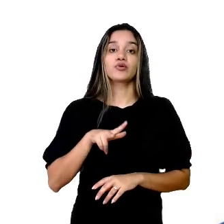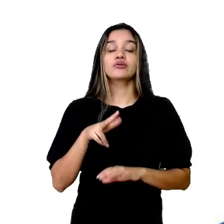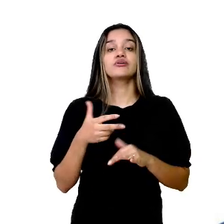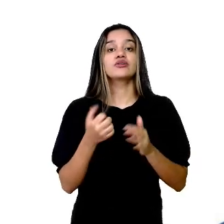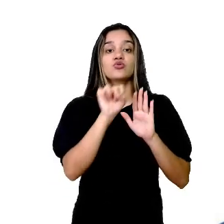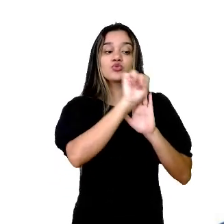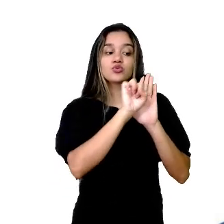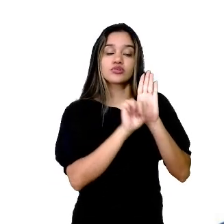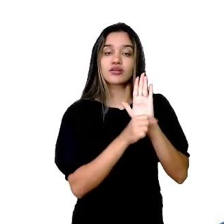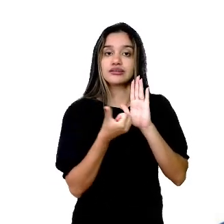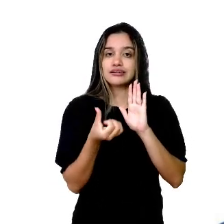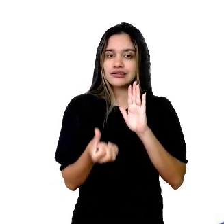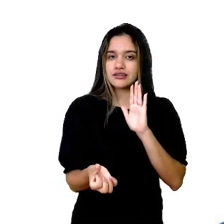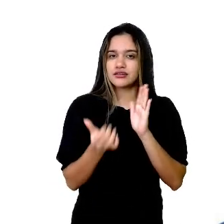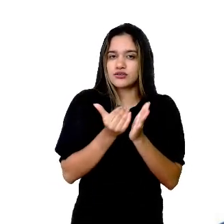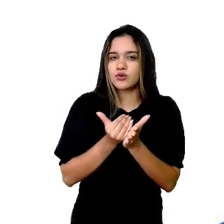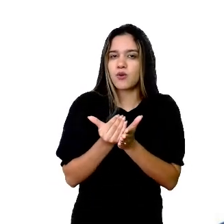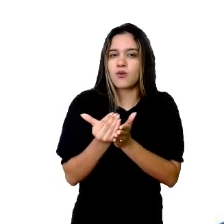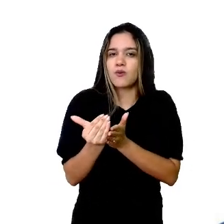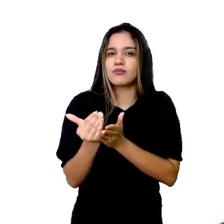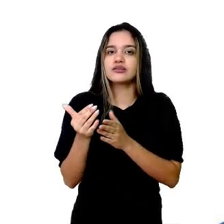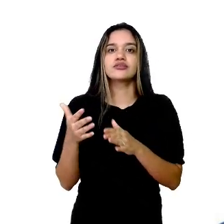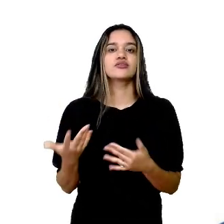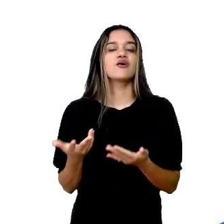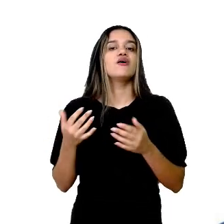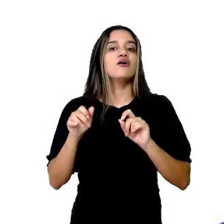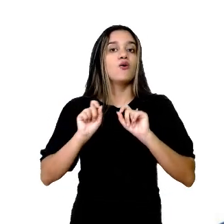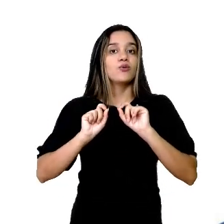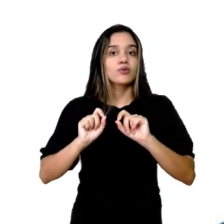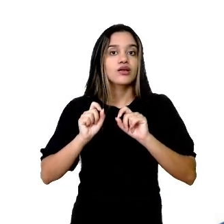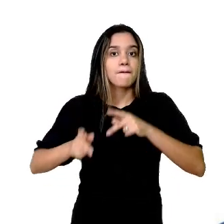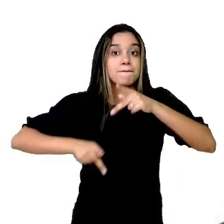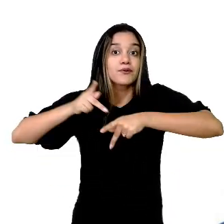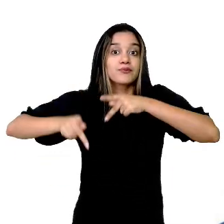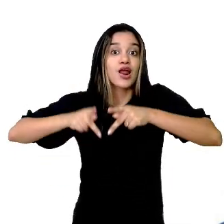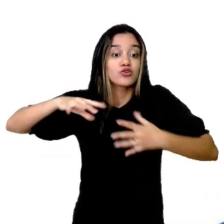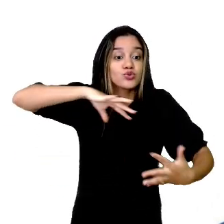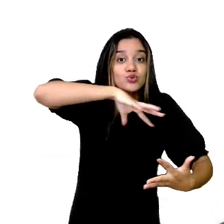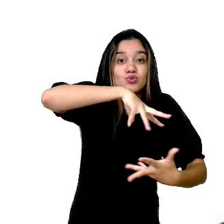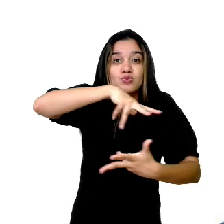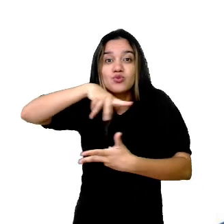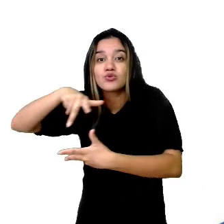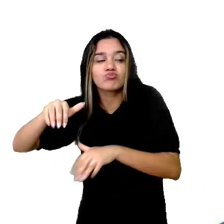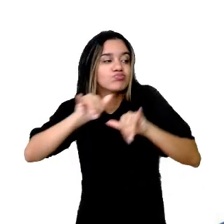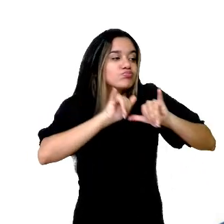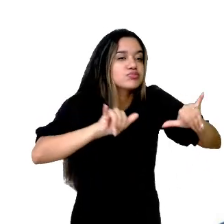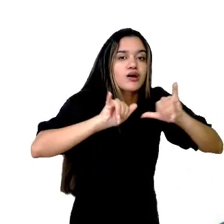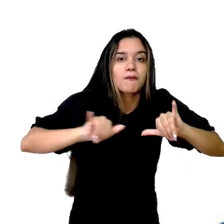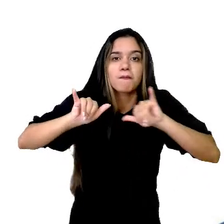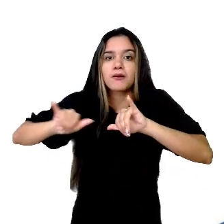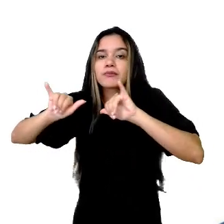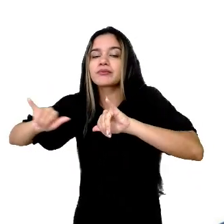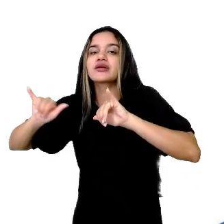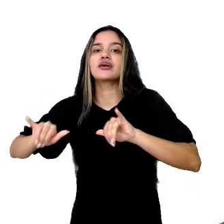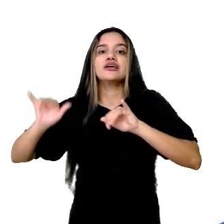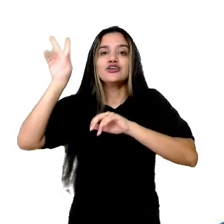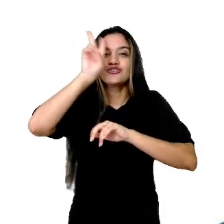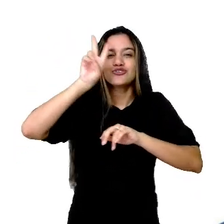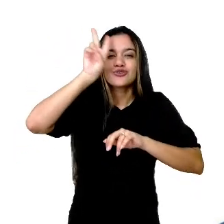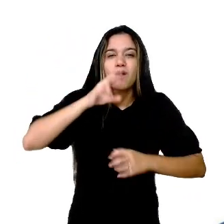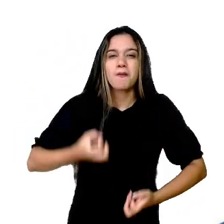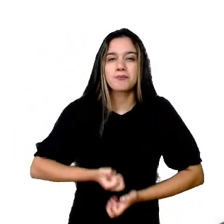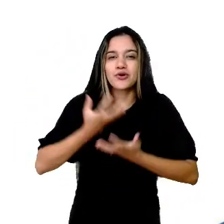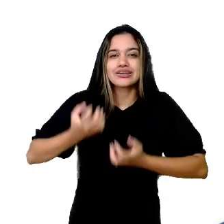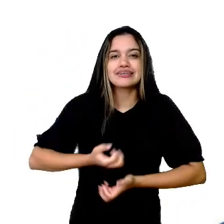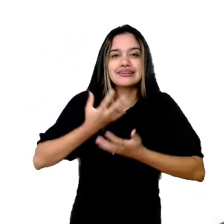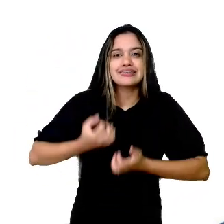X e começou a se popularizar pelo mundo recontando histórias poesias e contos por